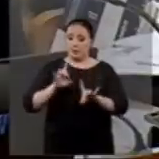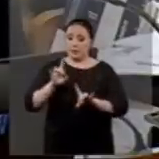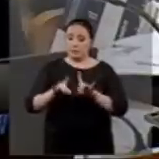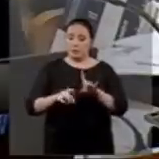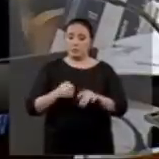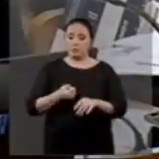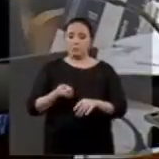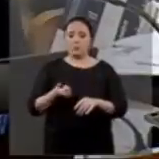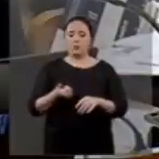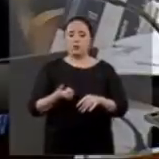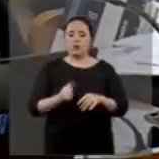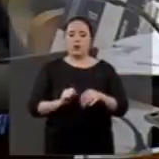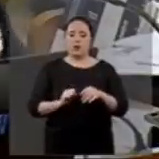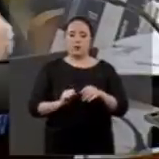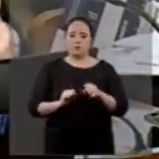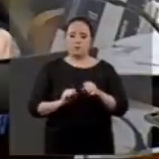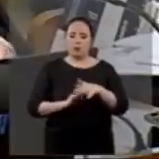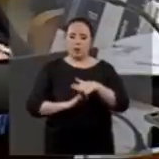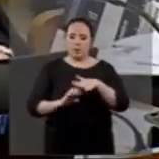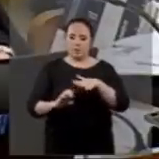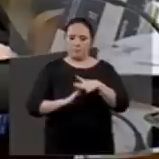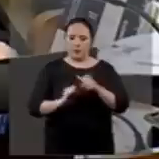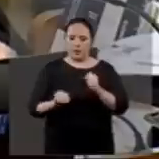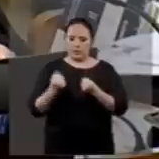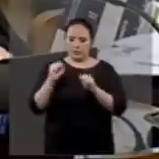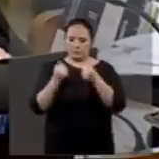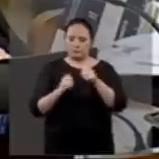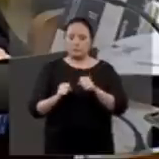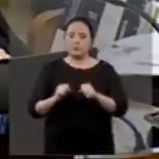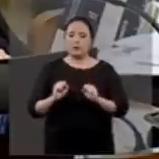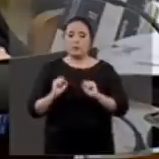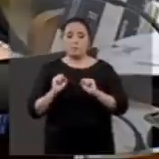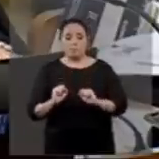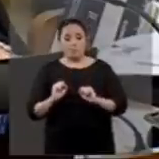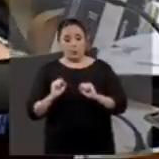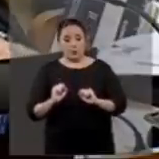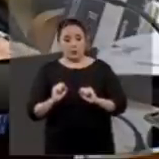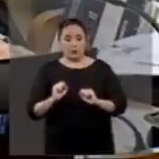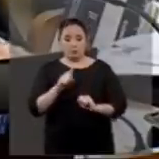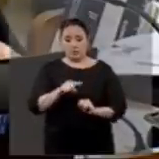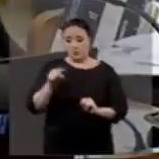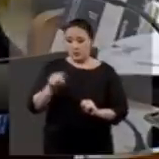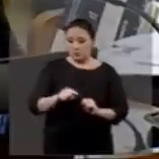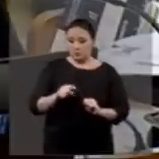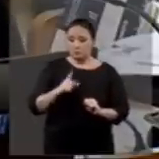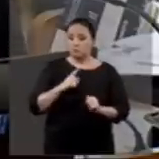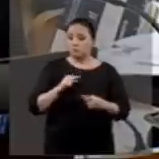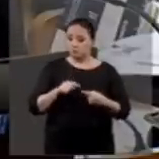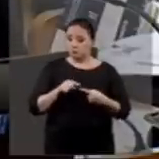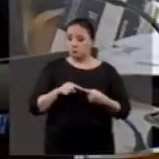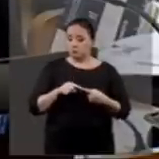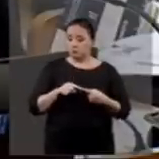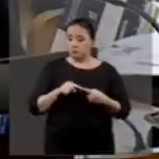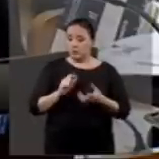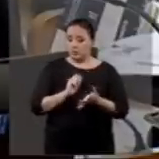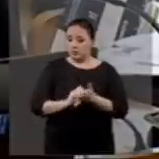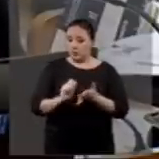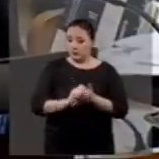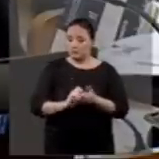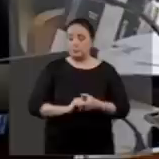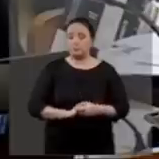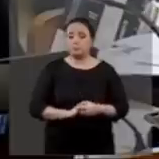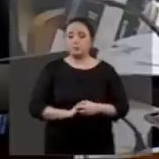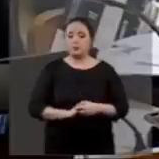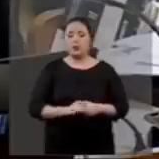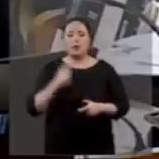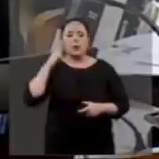concedido a essas empresas poderia ou poderá vir a ser cancelado. Três hipóteses que também não